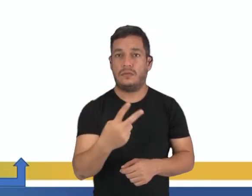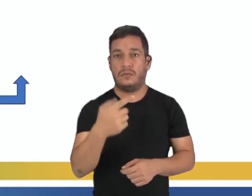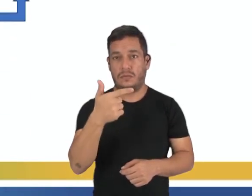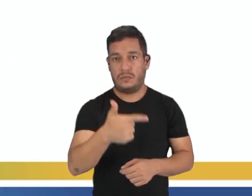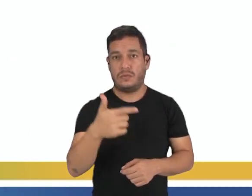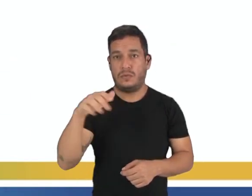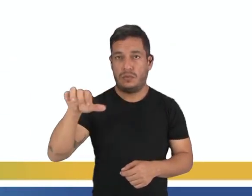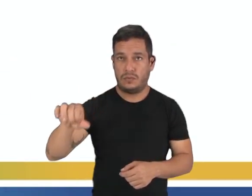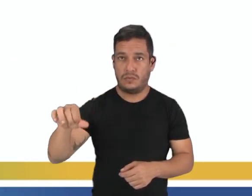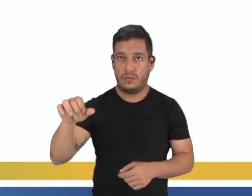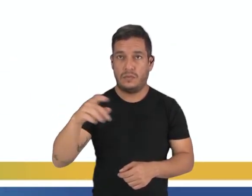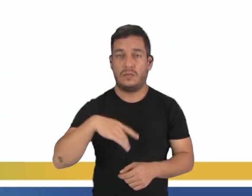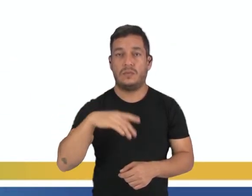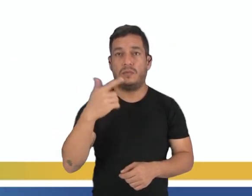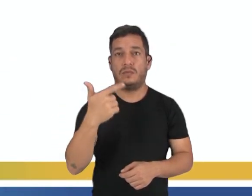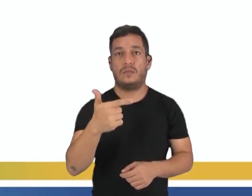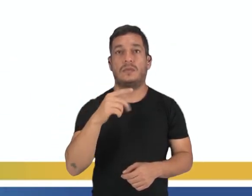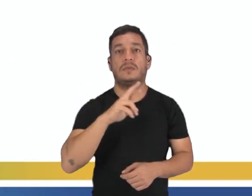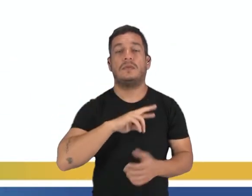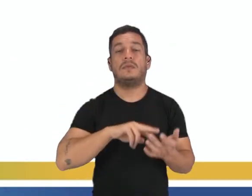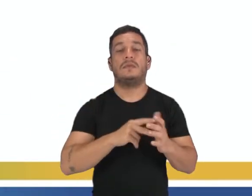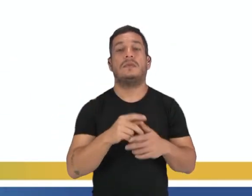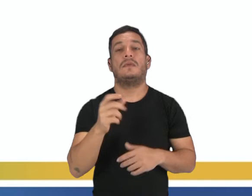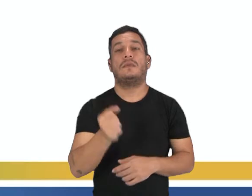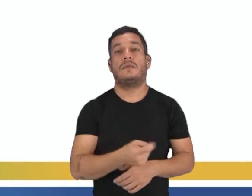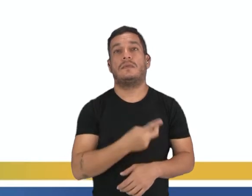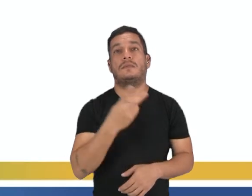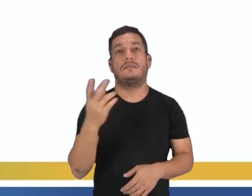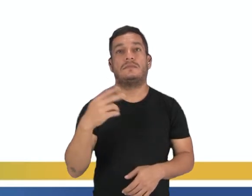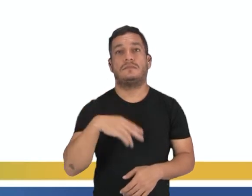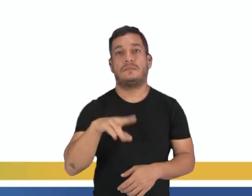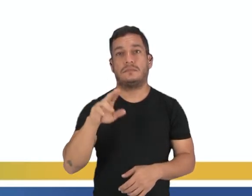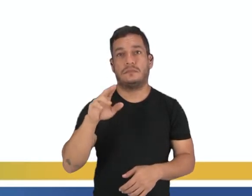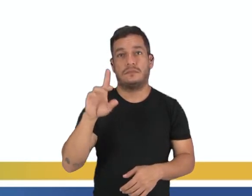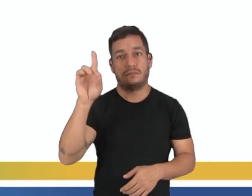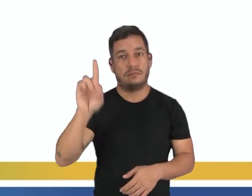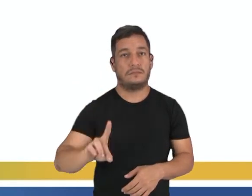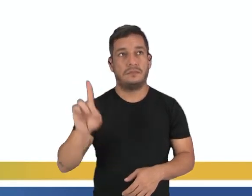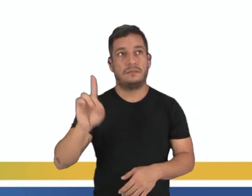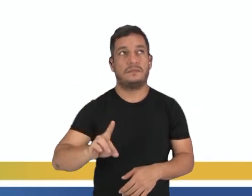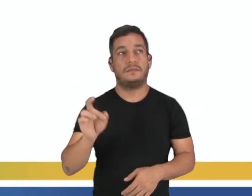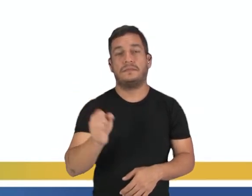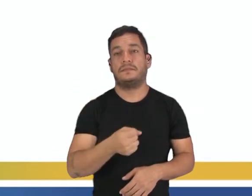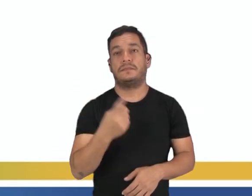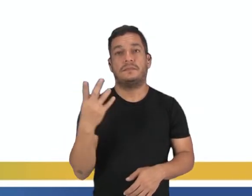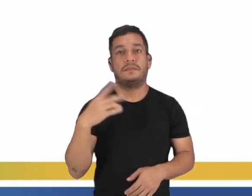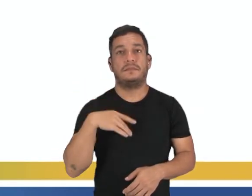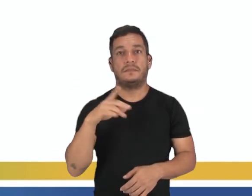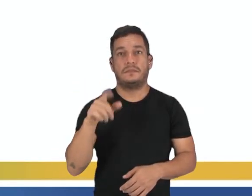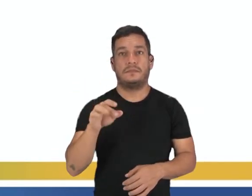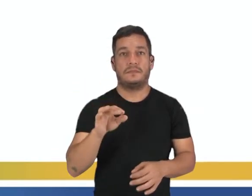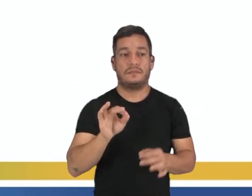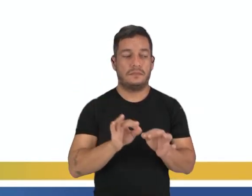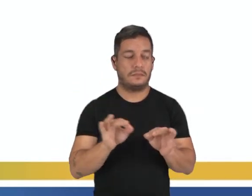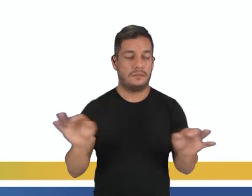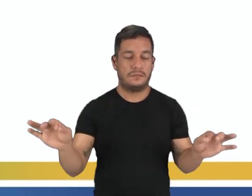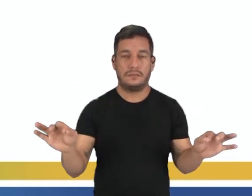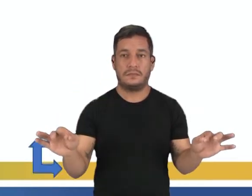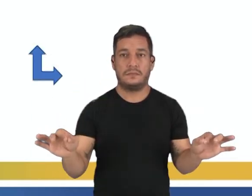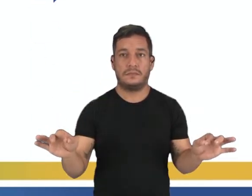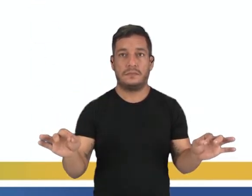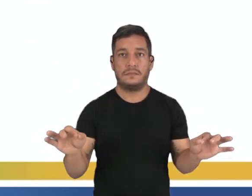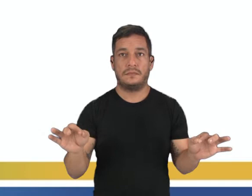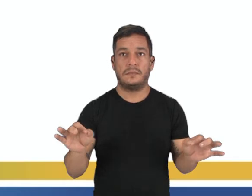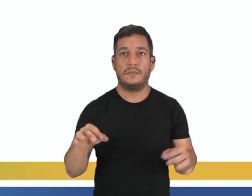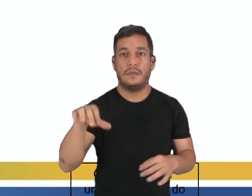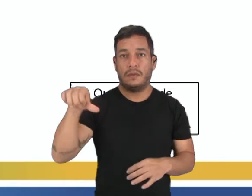O 2, pessoal, vai querer dizer o quê? É a quantidade de unidades à direita do zero no eixo horizontal.